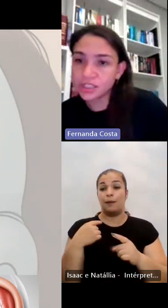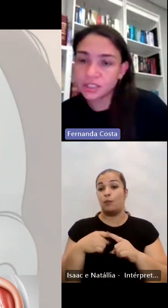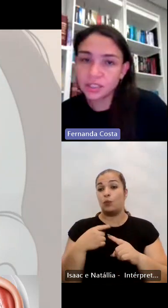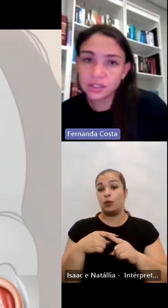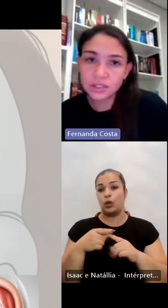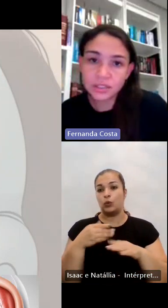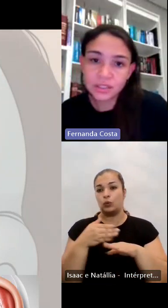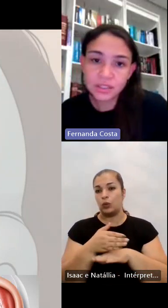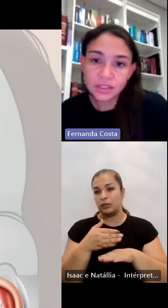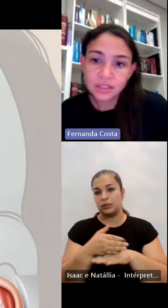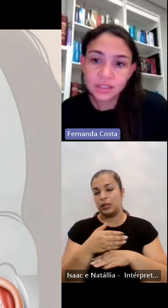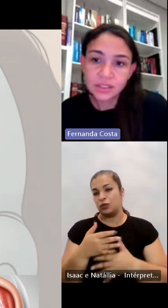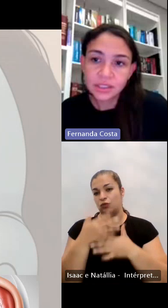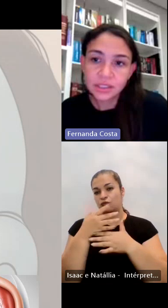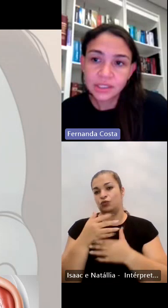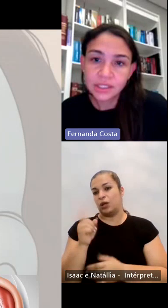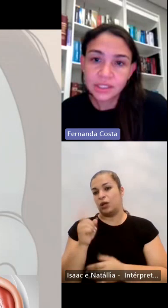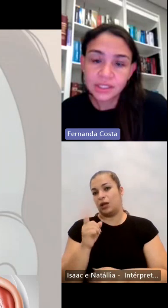chat aqui.